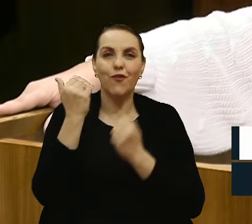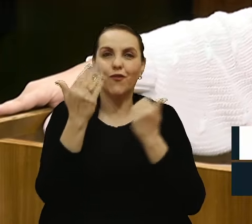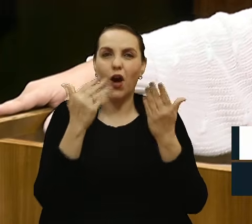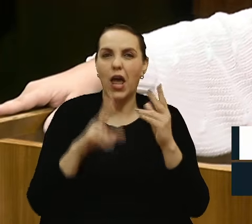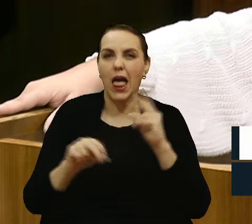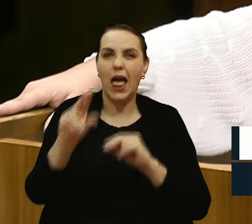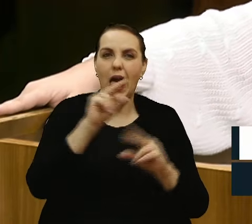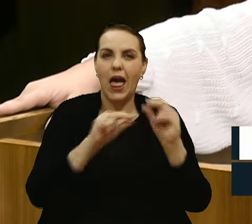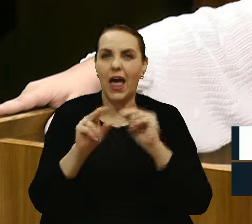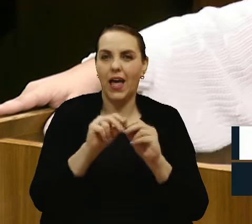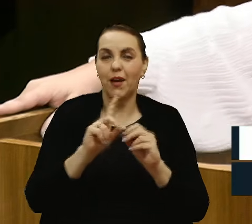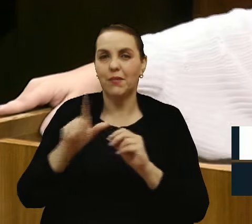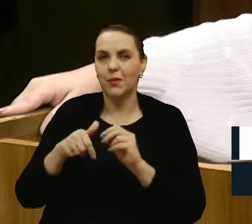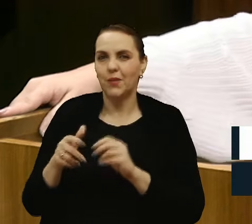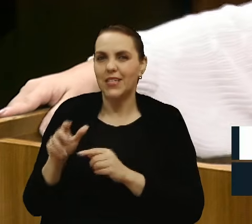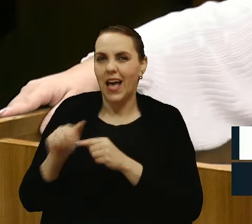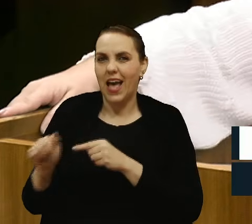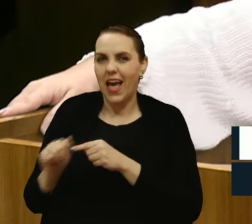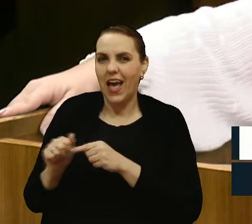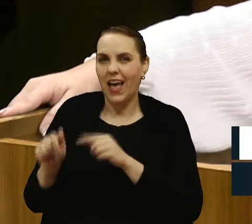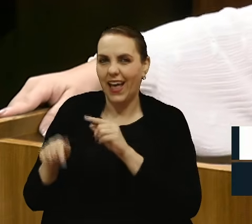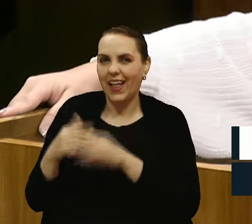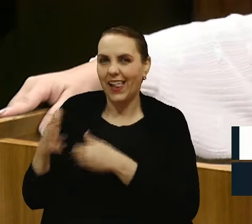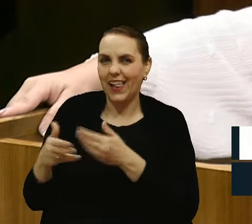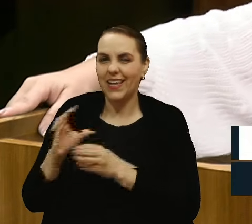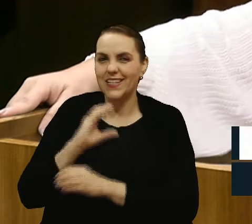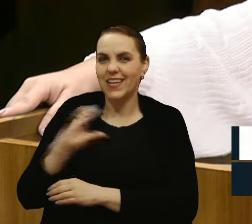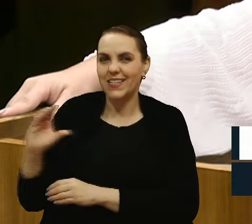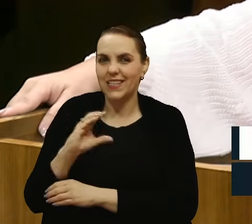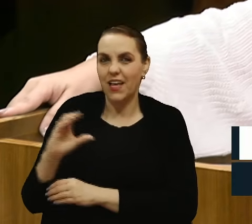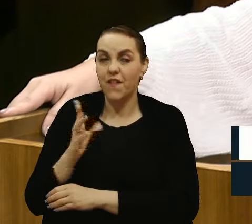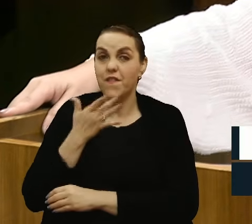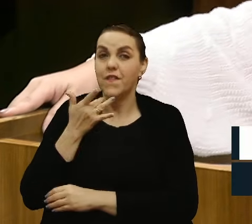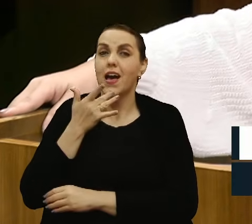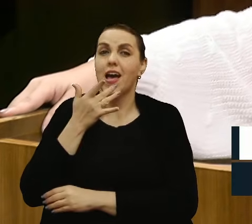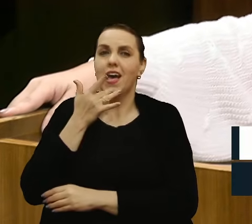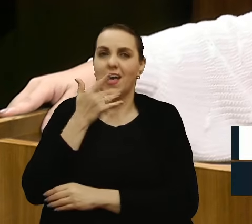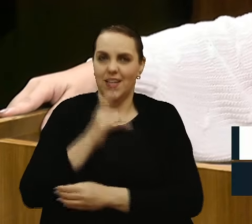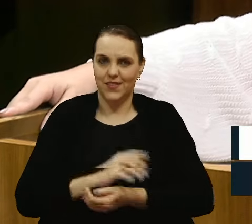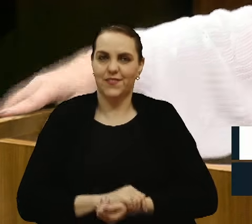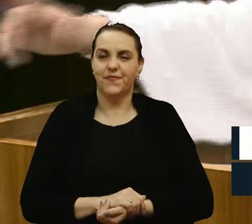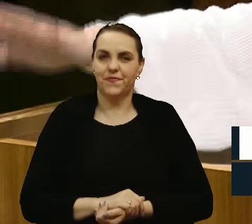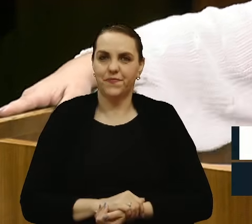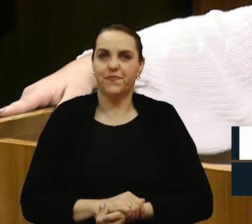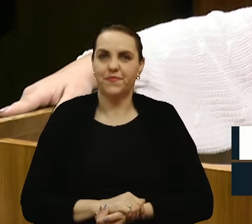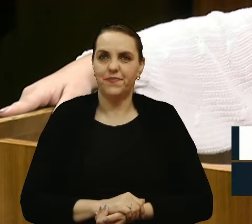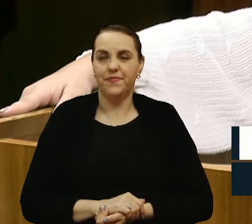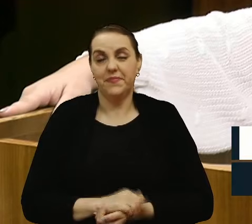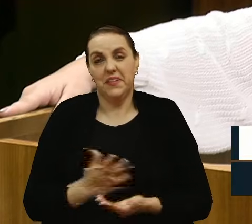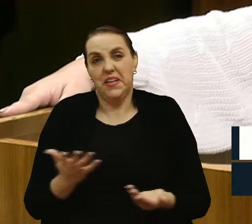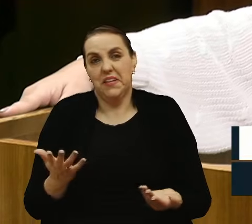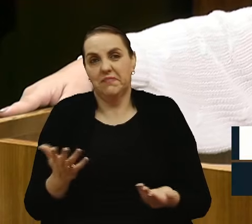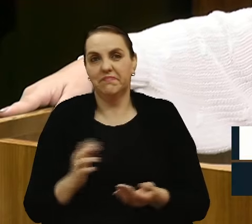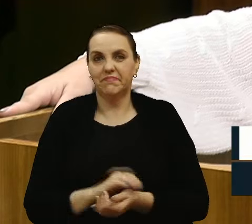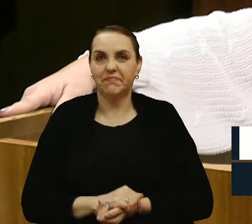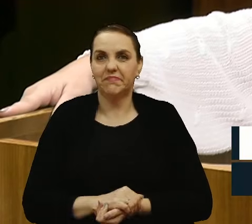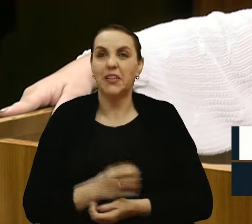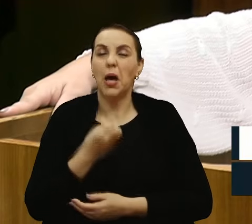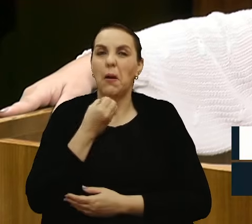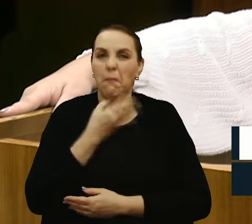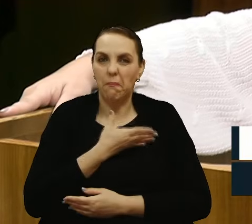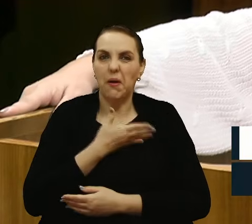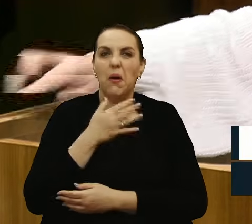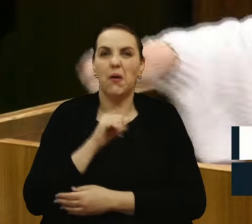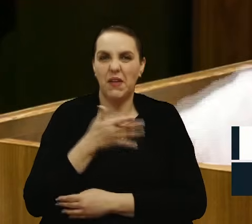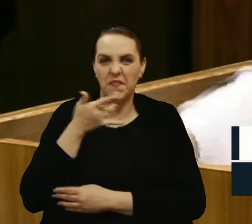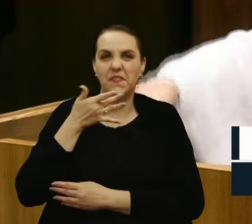e comer da administração através dos cargos de comissão. É fácil? Aí, olha, aí é bem